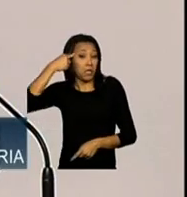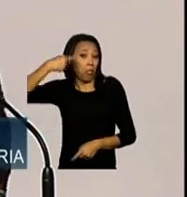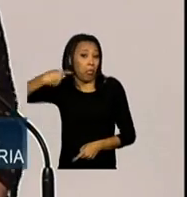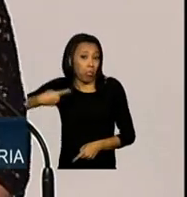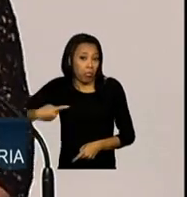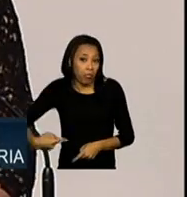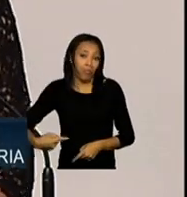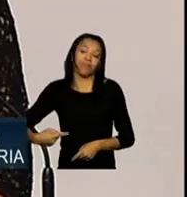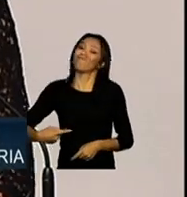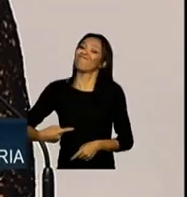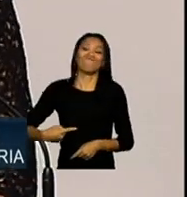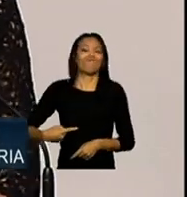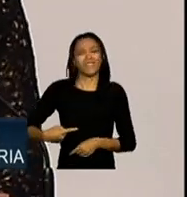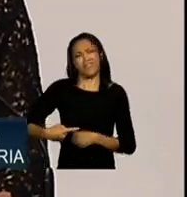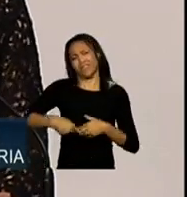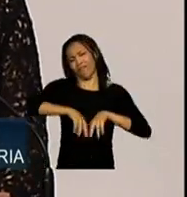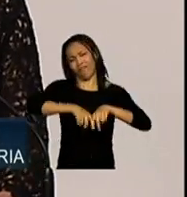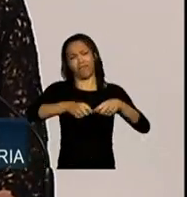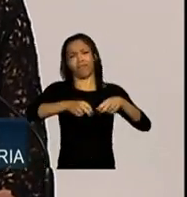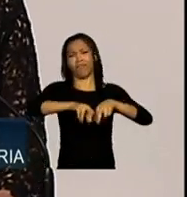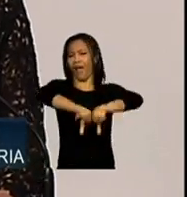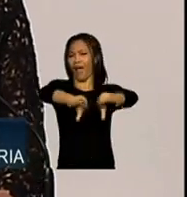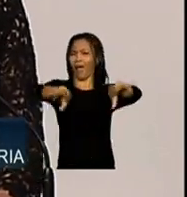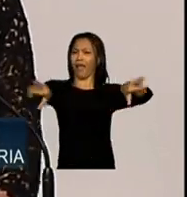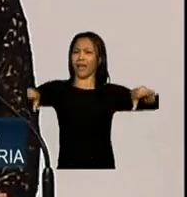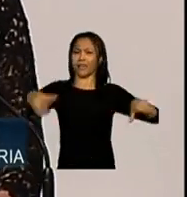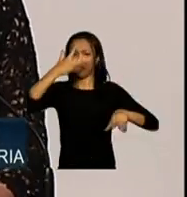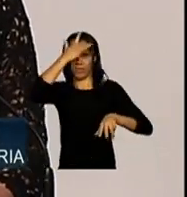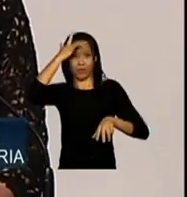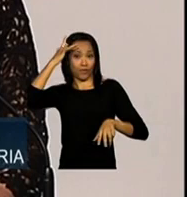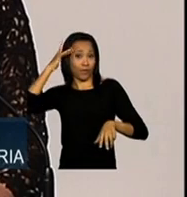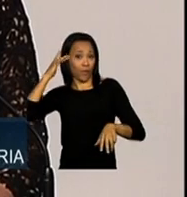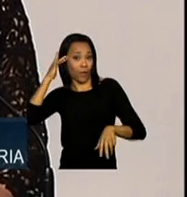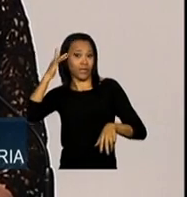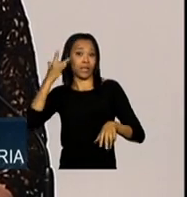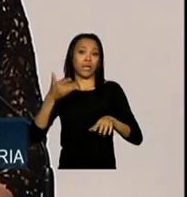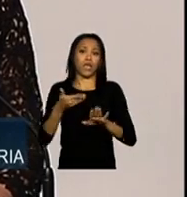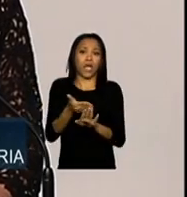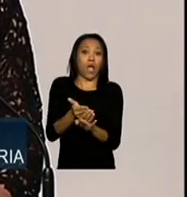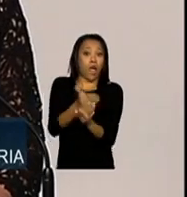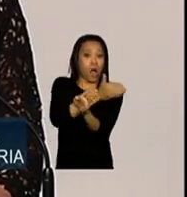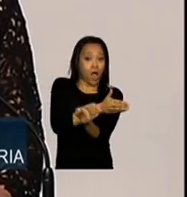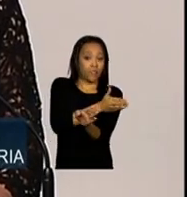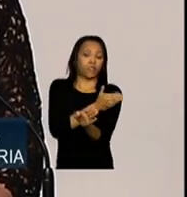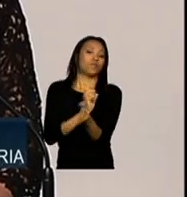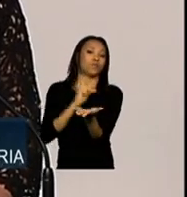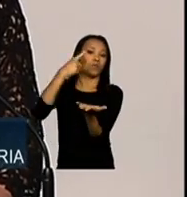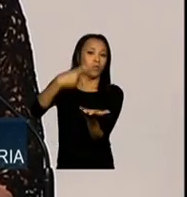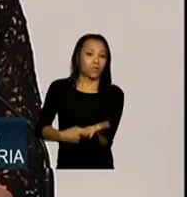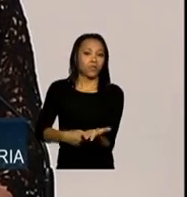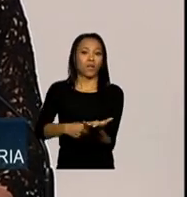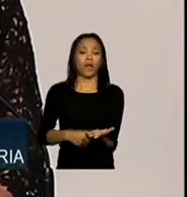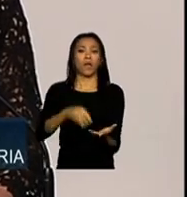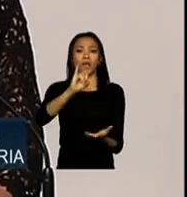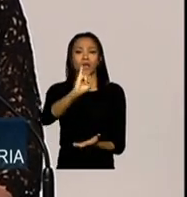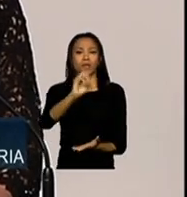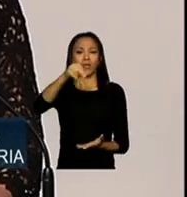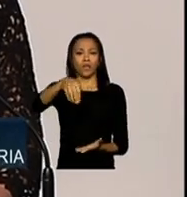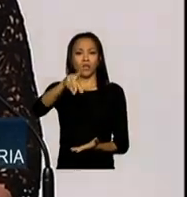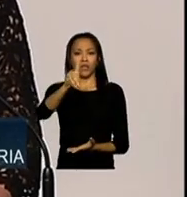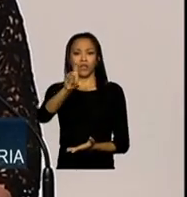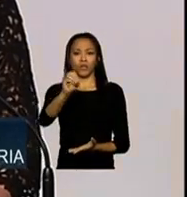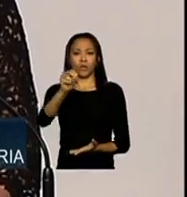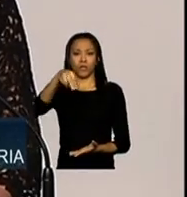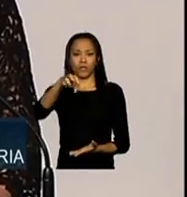posição de muitos analistas na antevéspera do acordo da Indonésia, nos imobiliza e